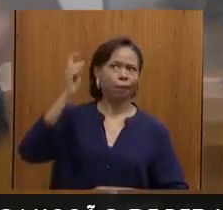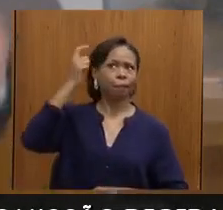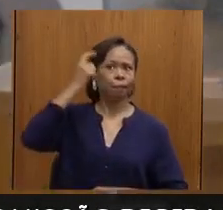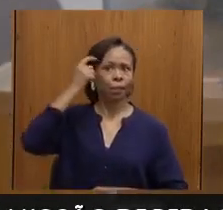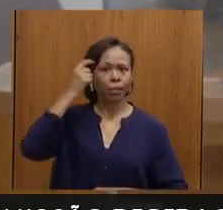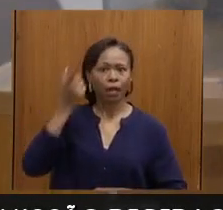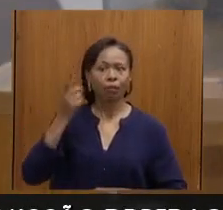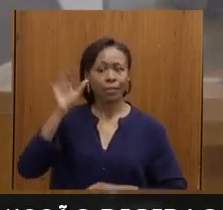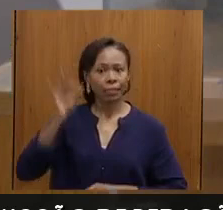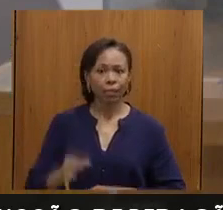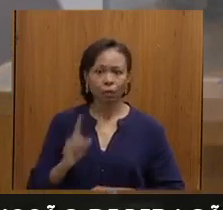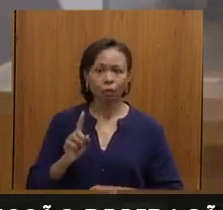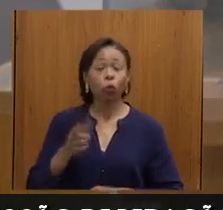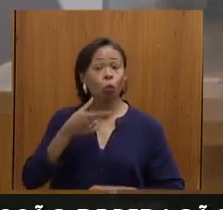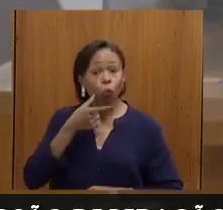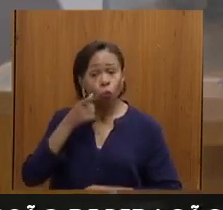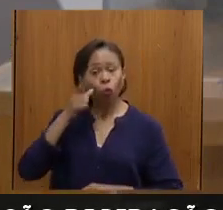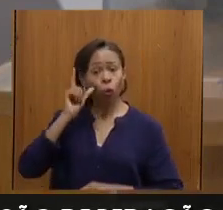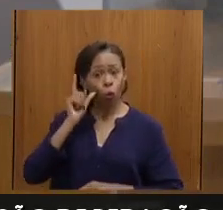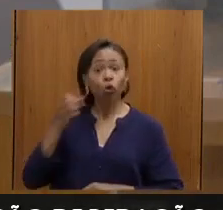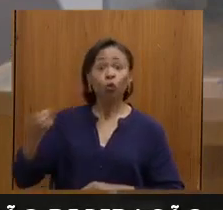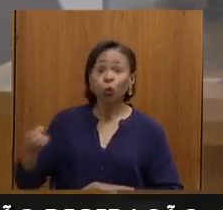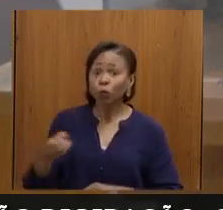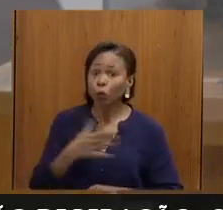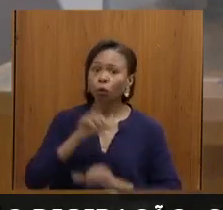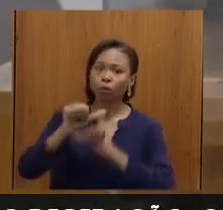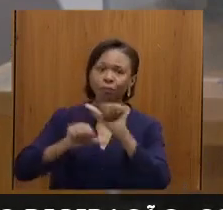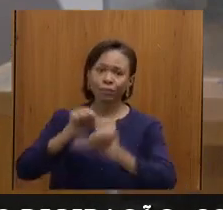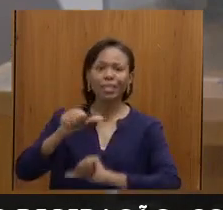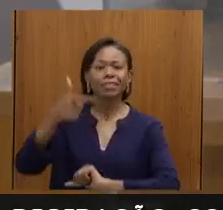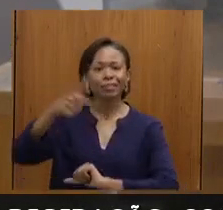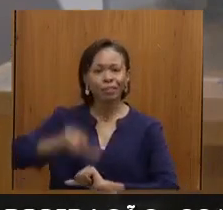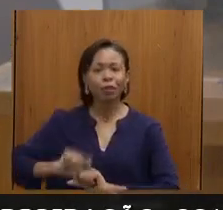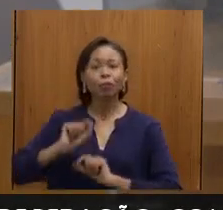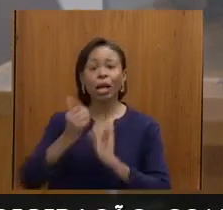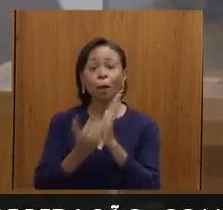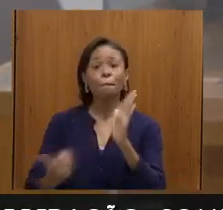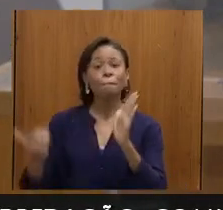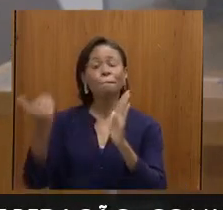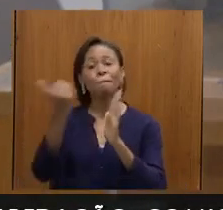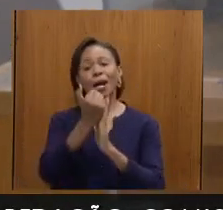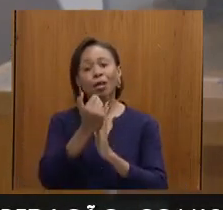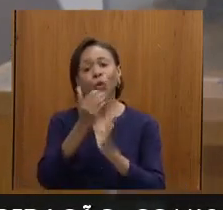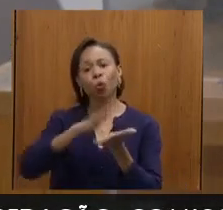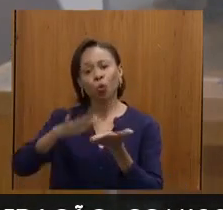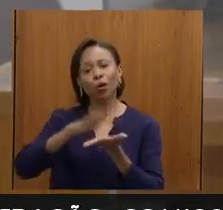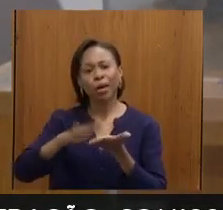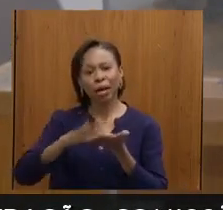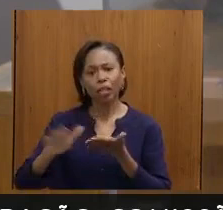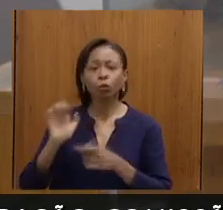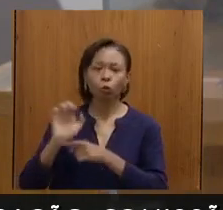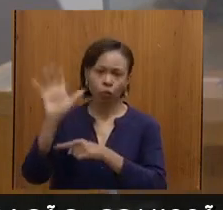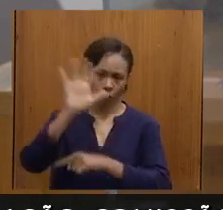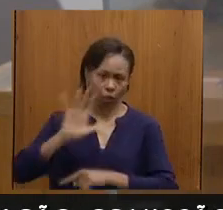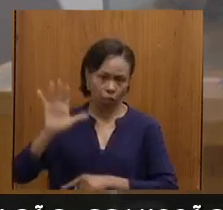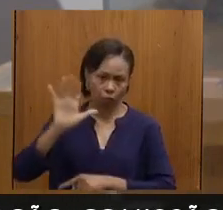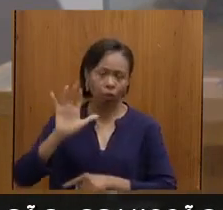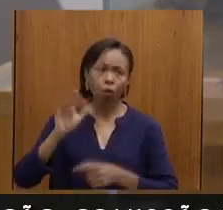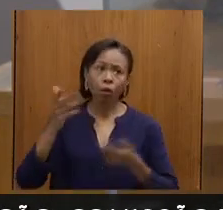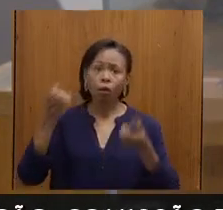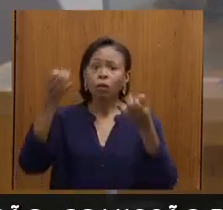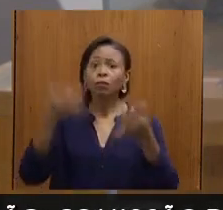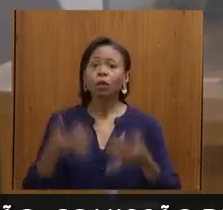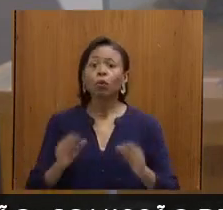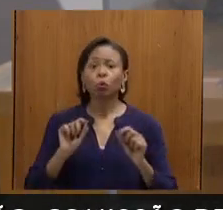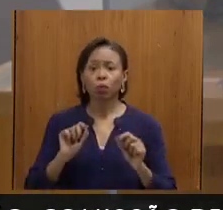E ontem, inclusive, passou por uma nova atualização, aumentando o teto de gastos para os Estados. O que eu quero dizer com isso? Em que ele é um plano que,